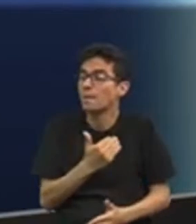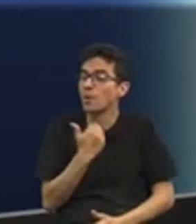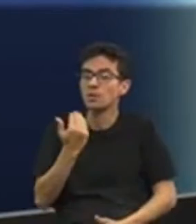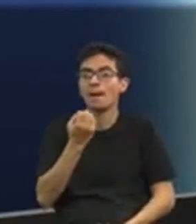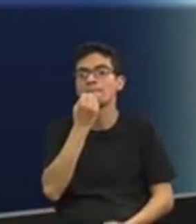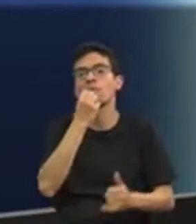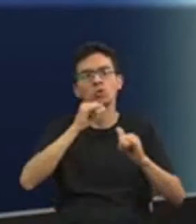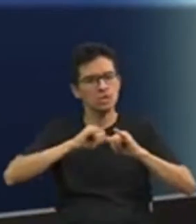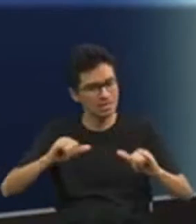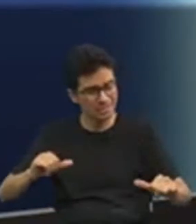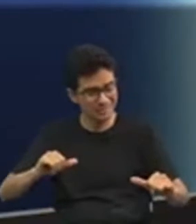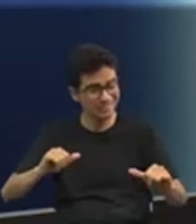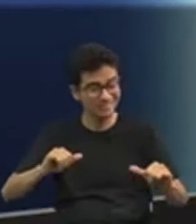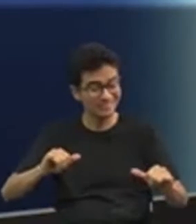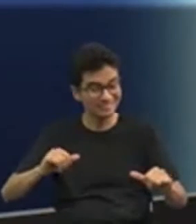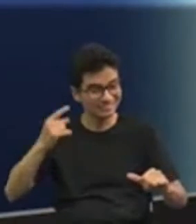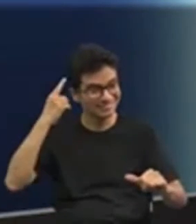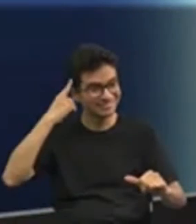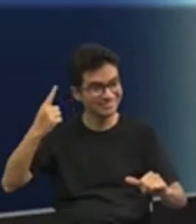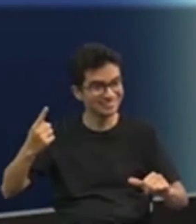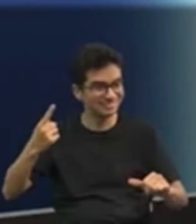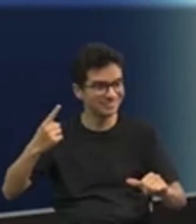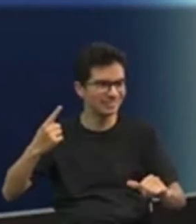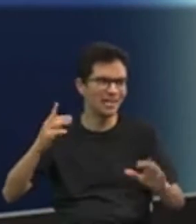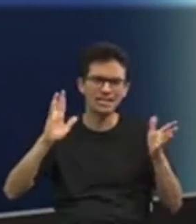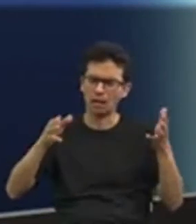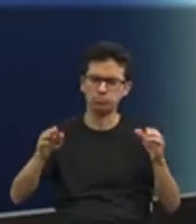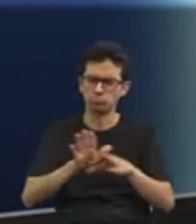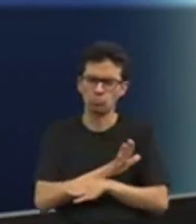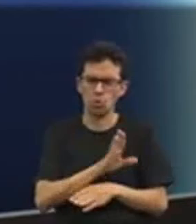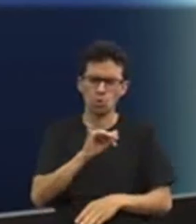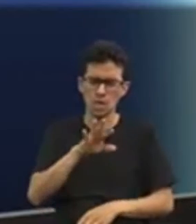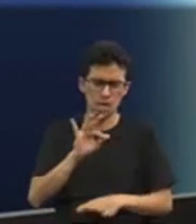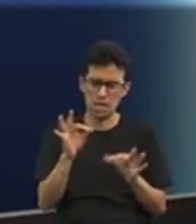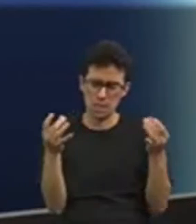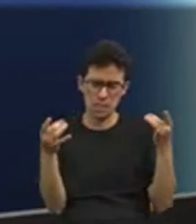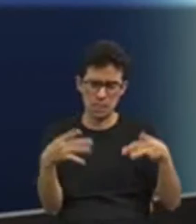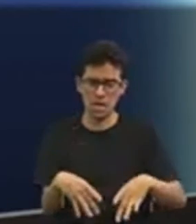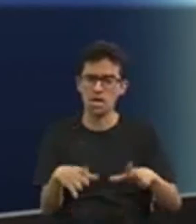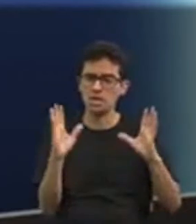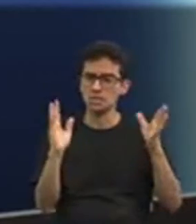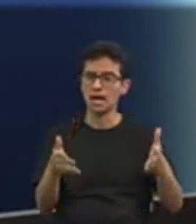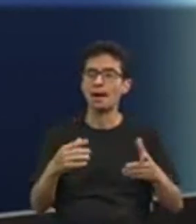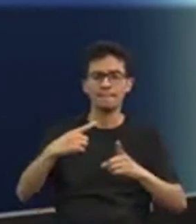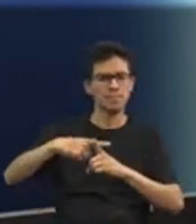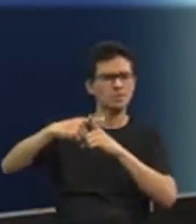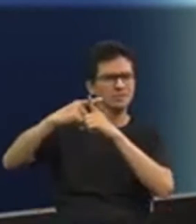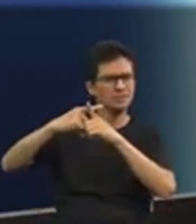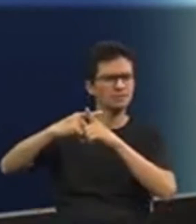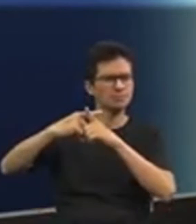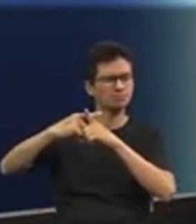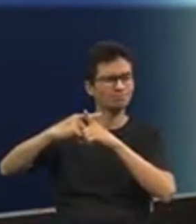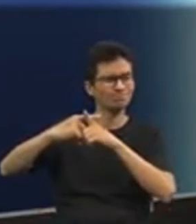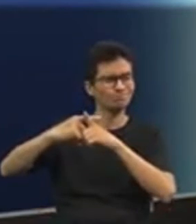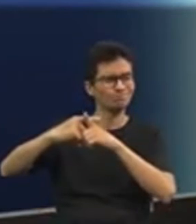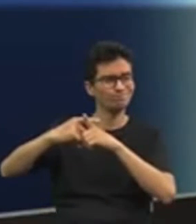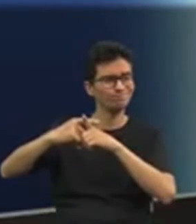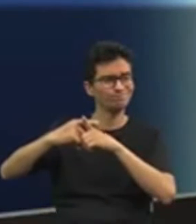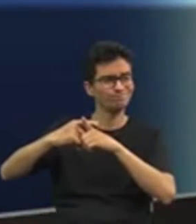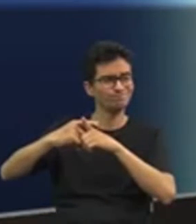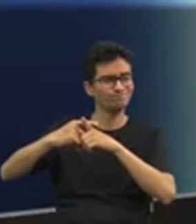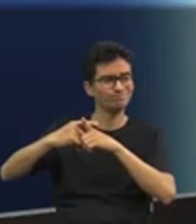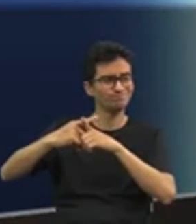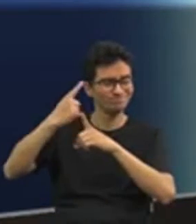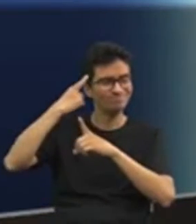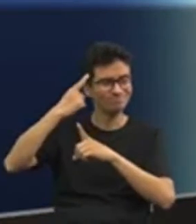morrendo vai ter uma boa notícia Ela não ela já saiu da UTI Então isso é o lado positivo então usando